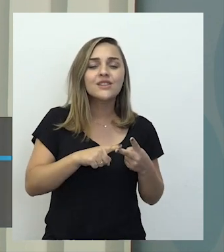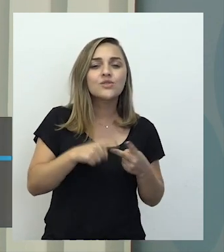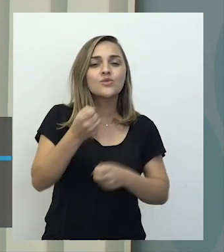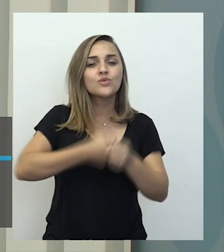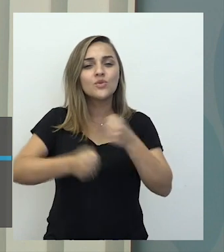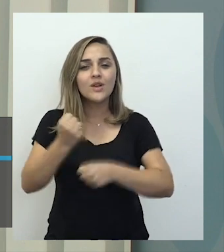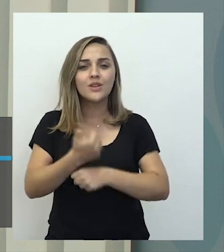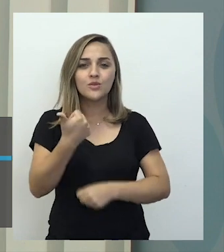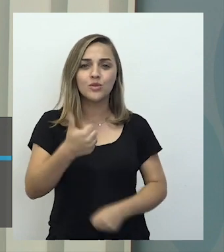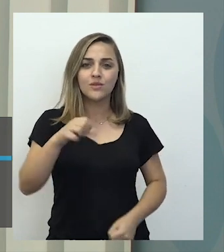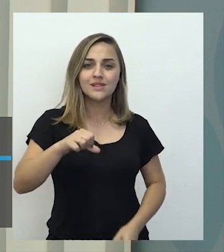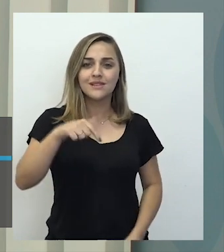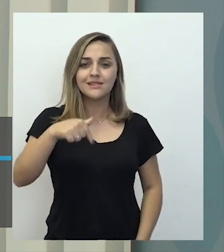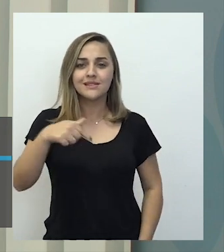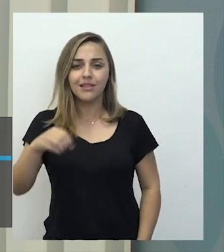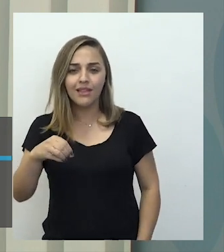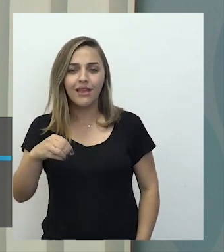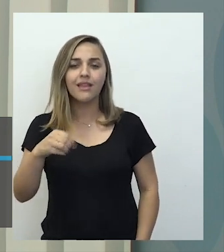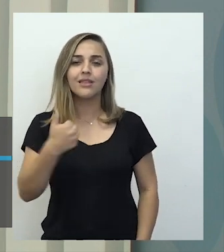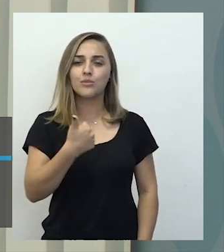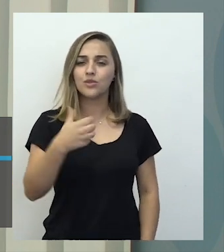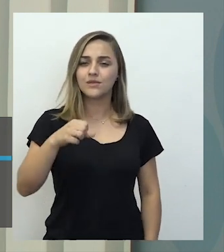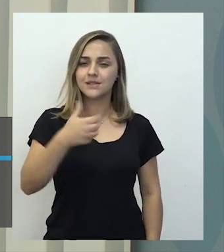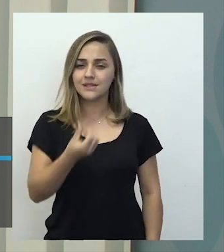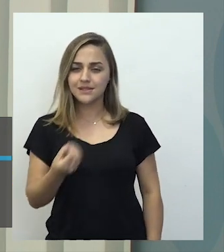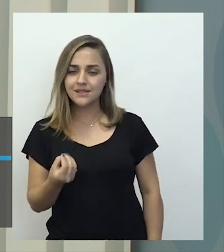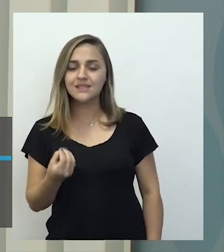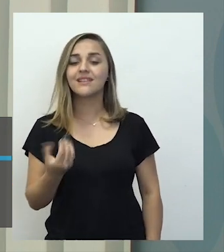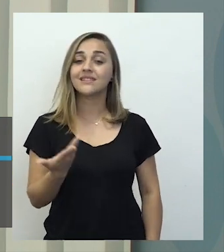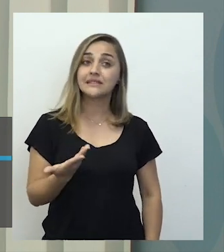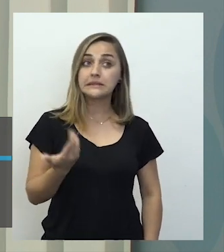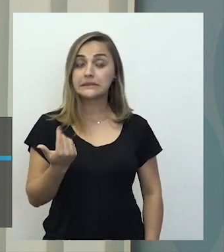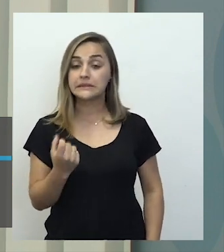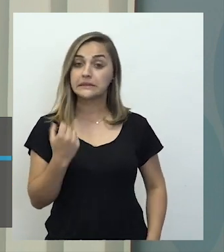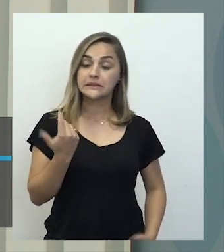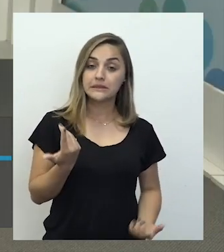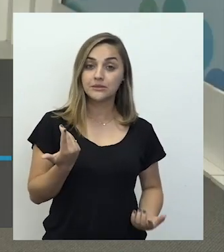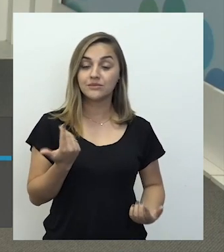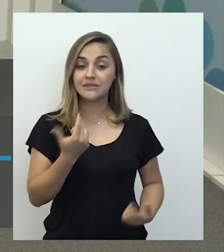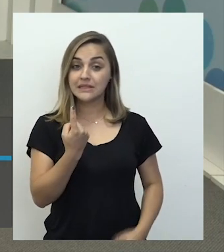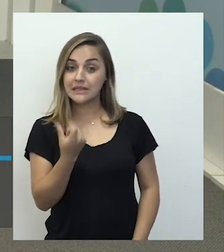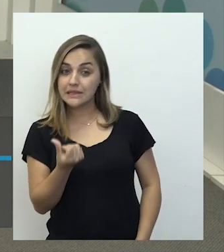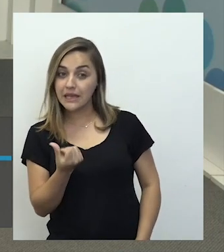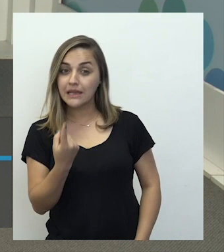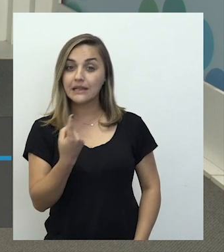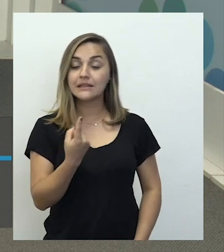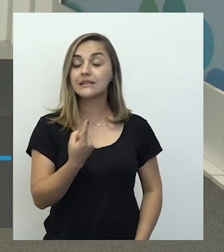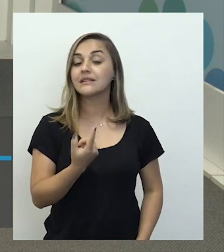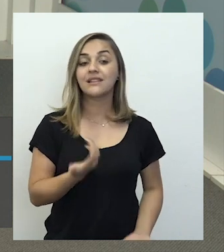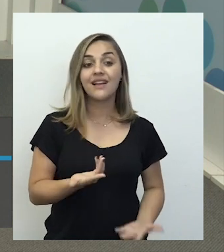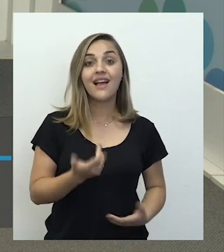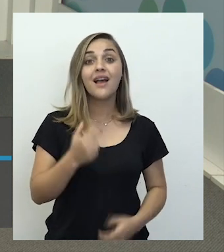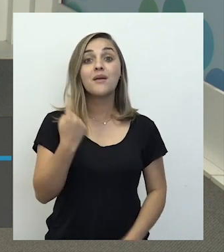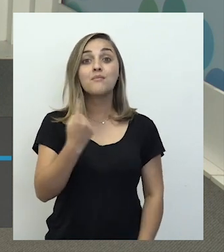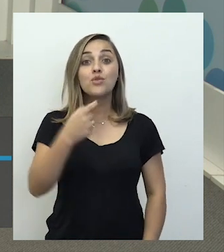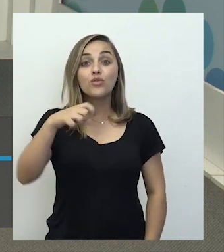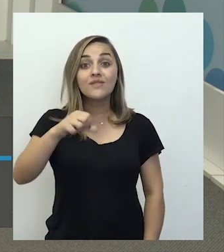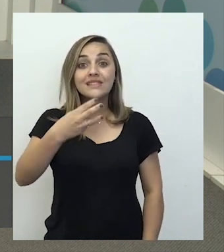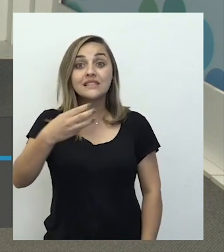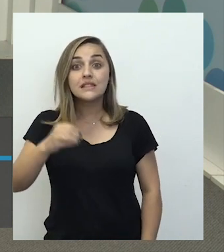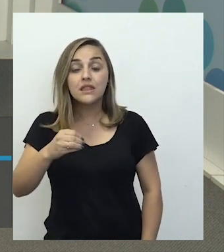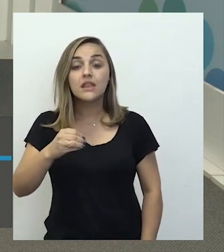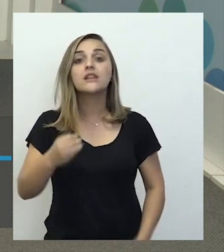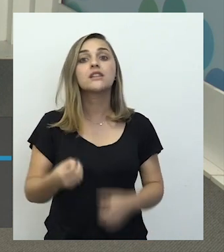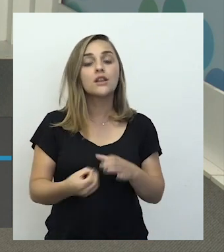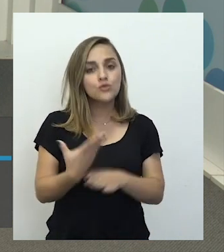será? Década de 70, Estados Unidos? Tá perto. 60, 70, 1900 Estados Unidos. E... 30. 30? É,